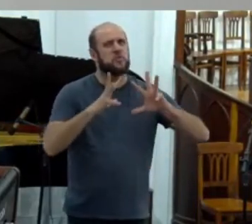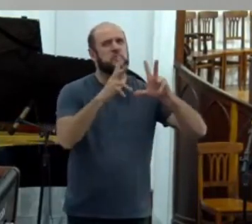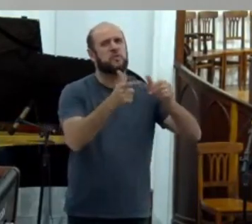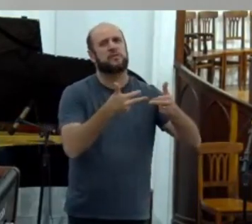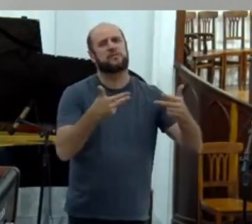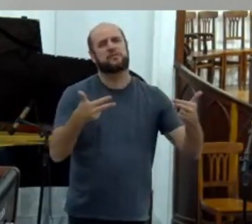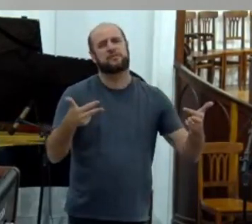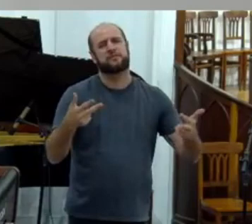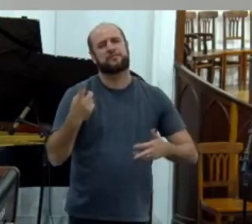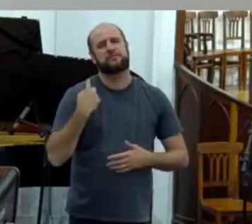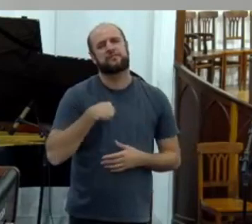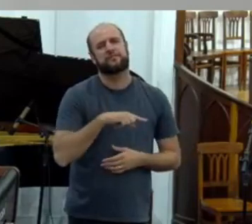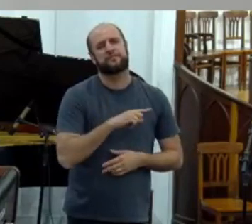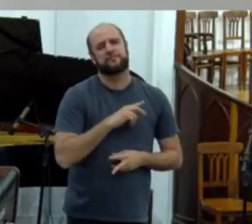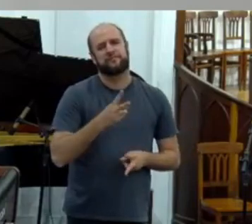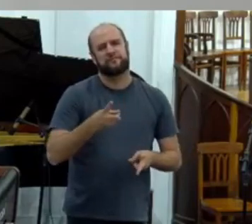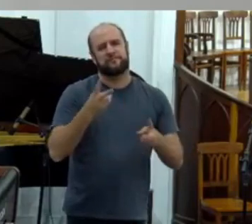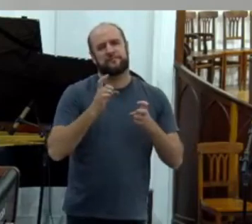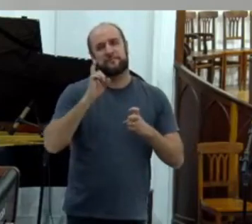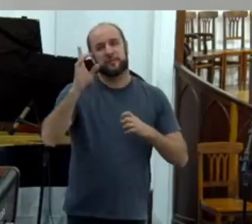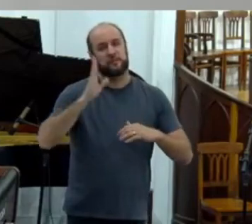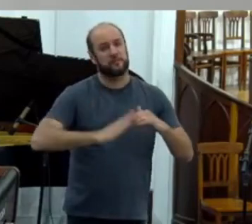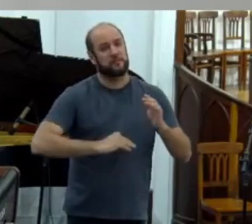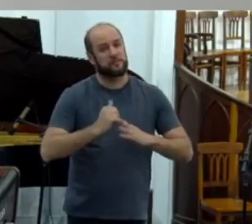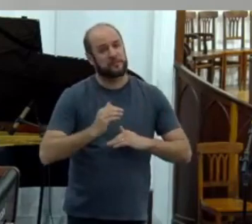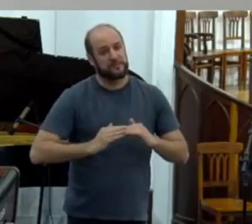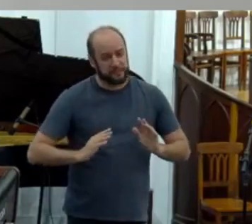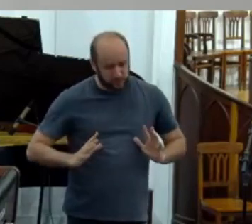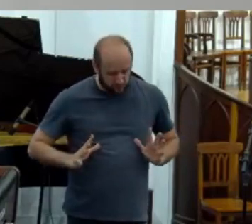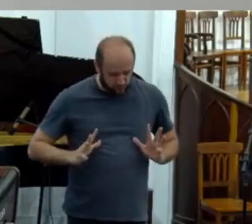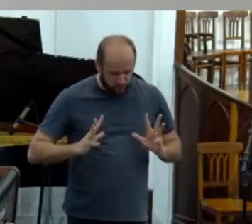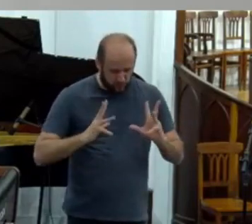nós vamos reconhecer que Deus fez tudo